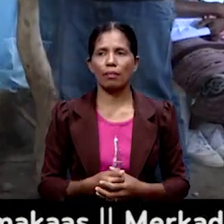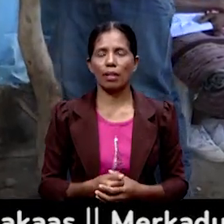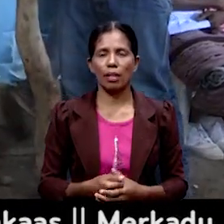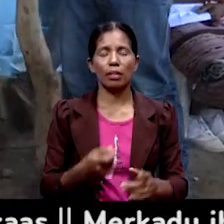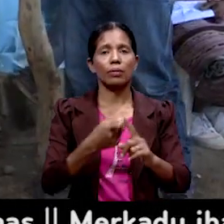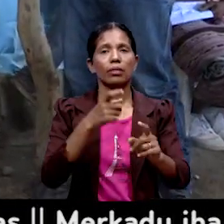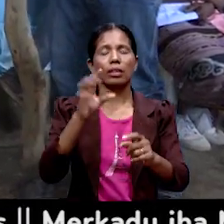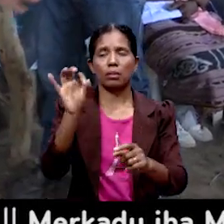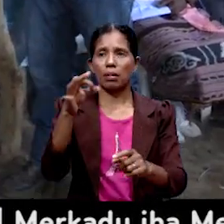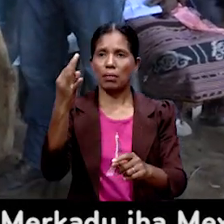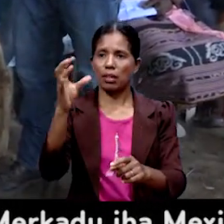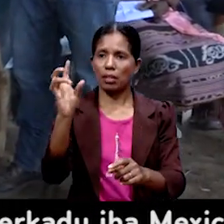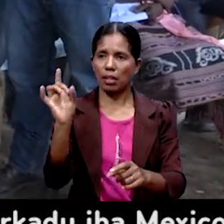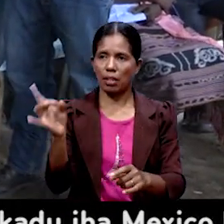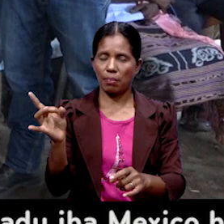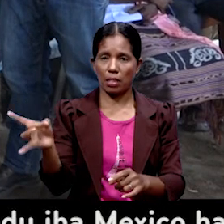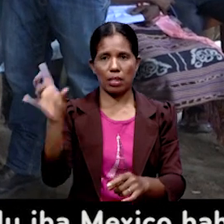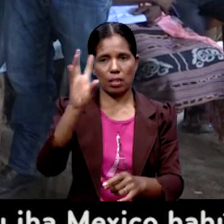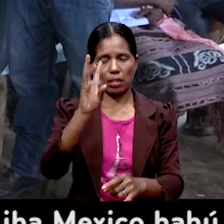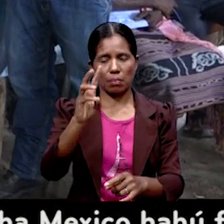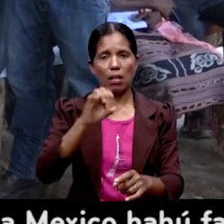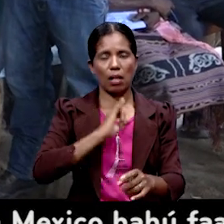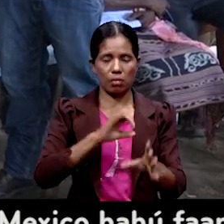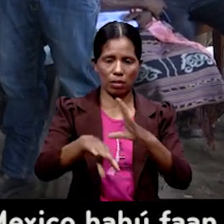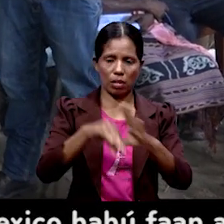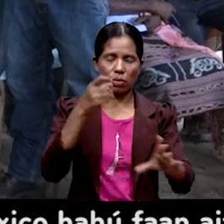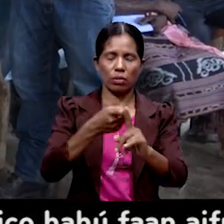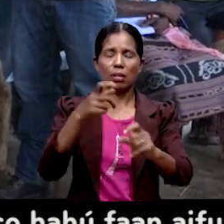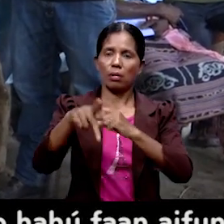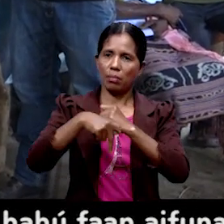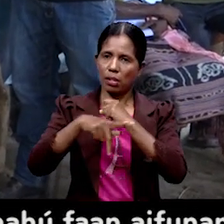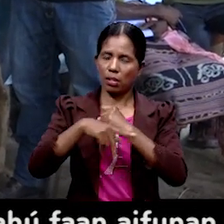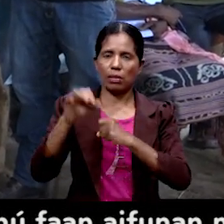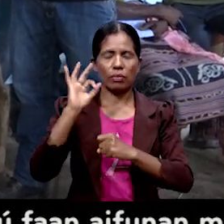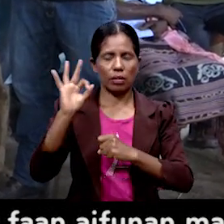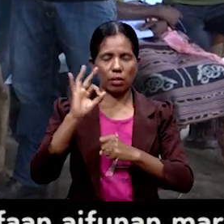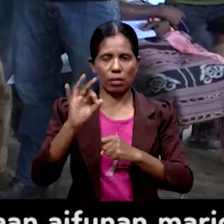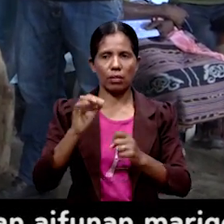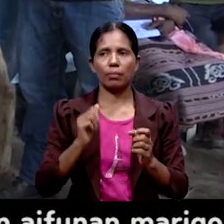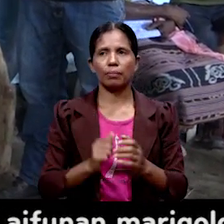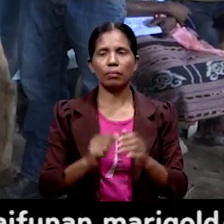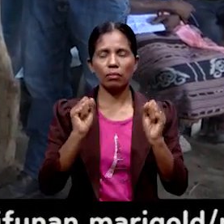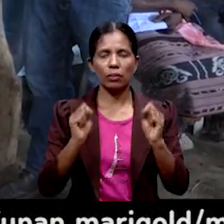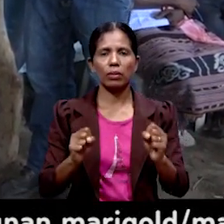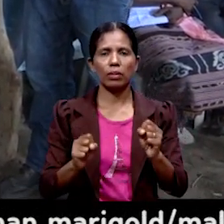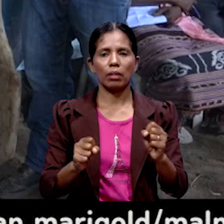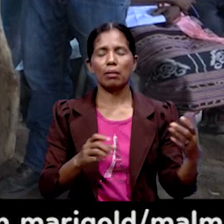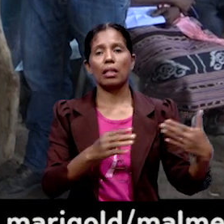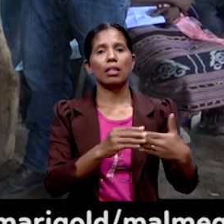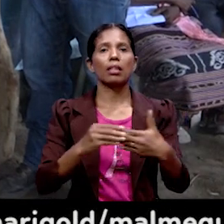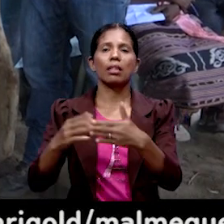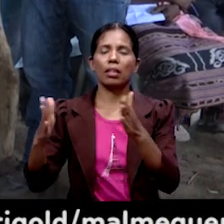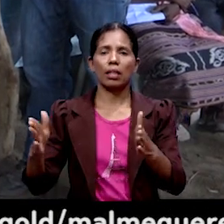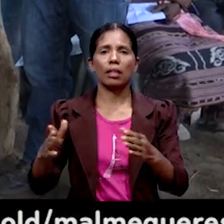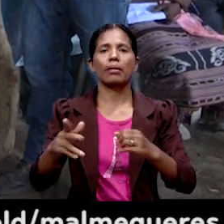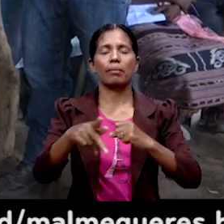8 and 8 and 9 ausai Rusi Fredli Rudi Bakari Valentil.